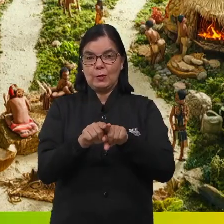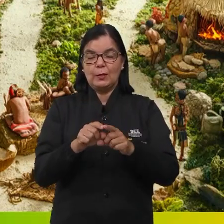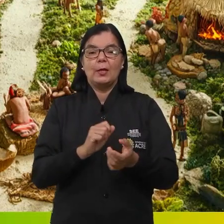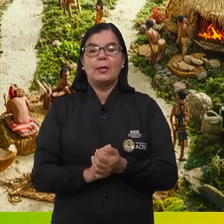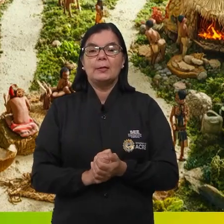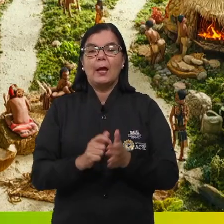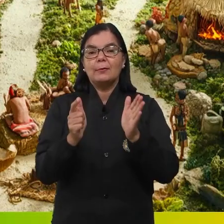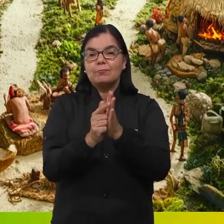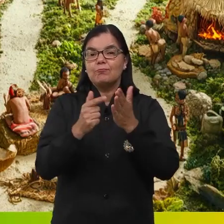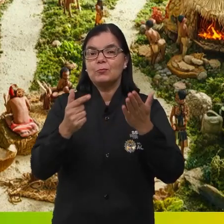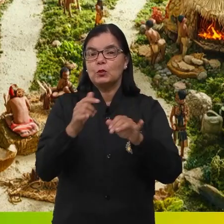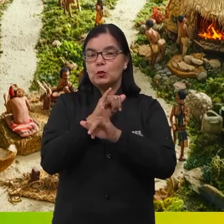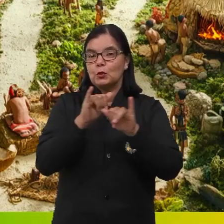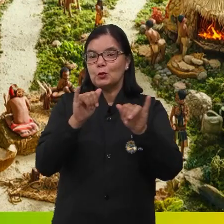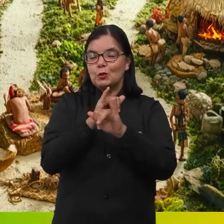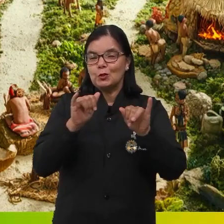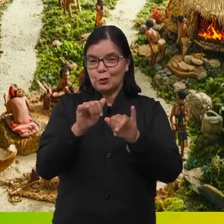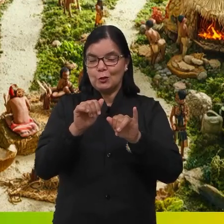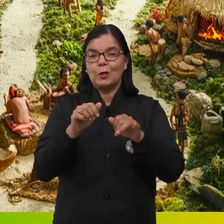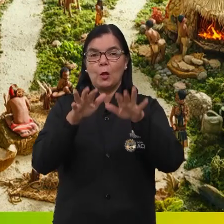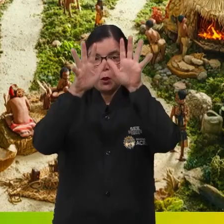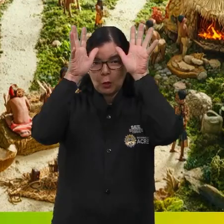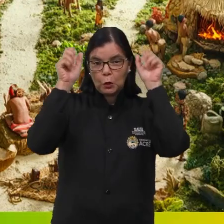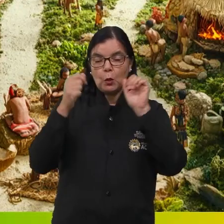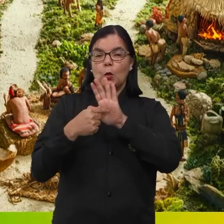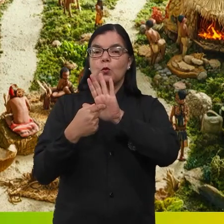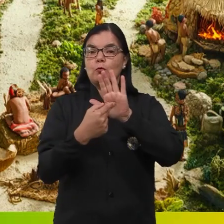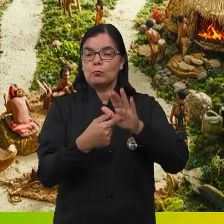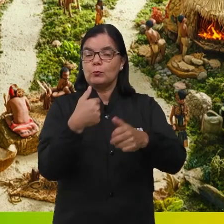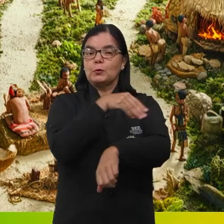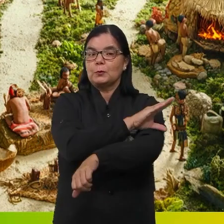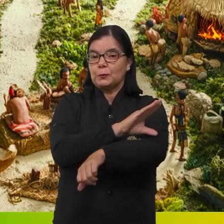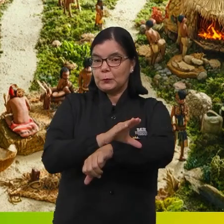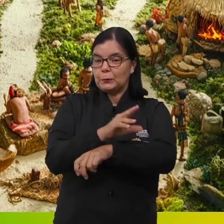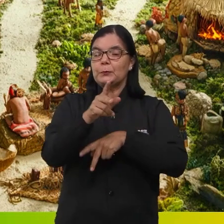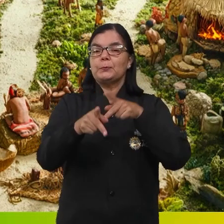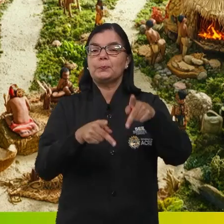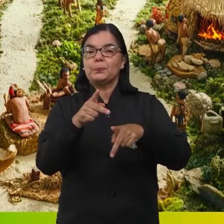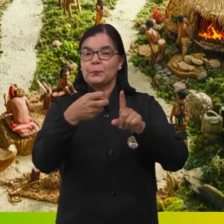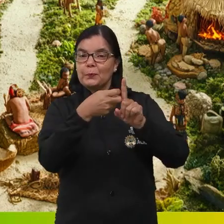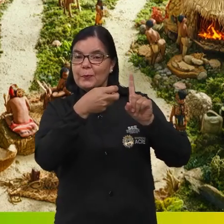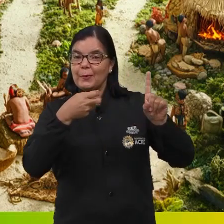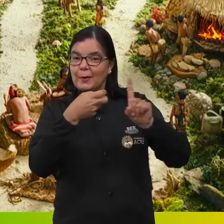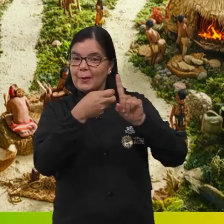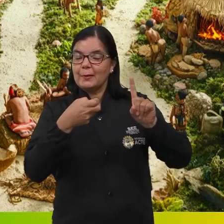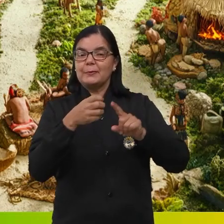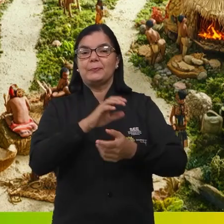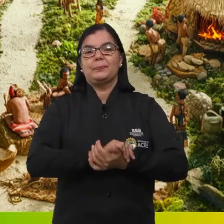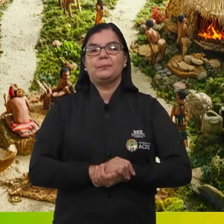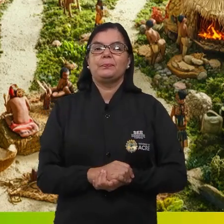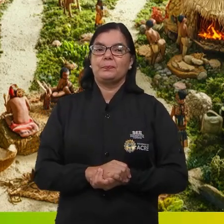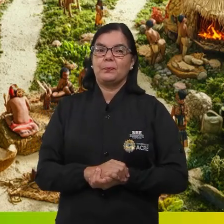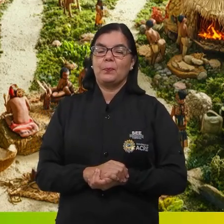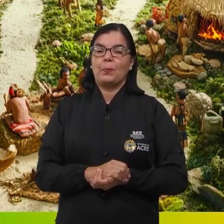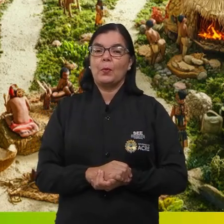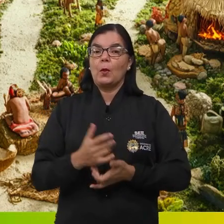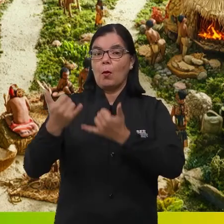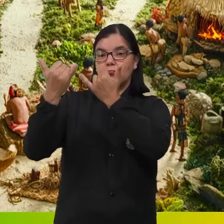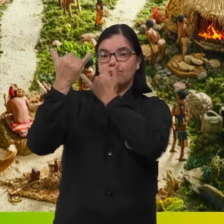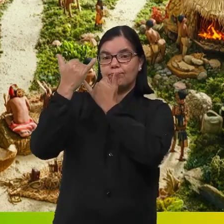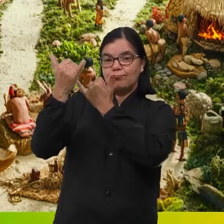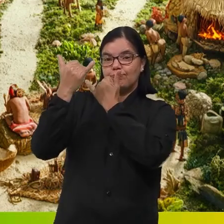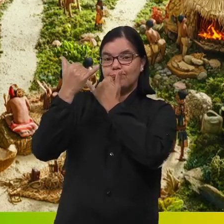do Acre, que acompanham as manifestações culturais dos povos indígenas no nosso estado. O censo